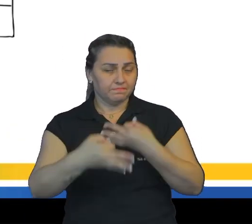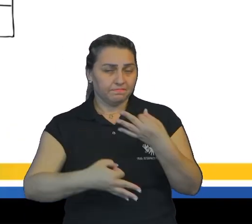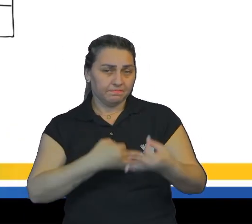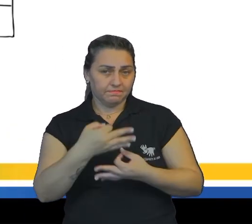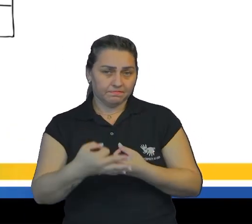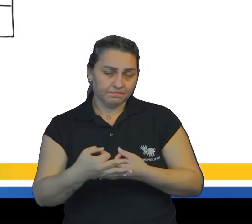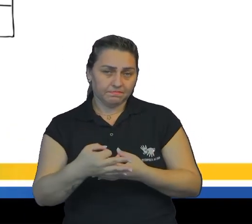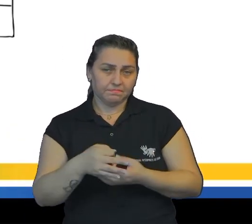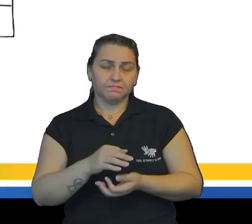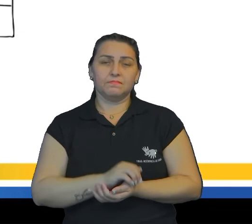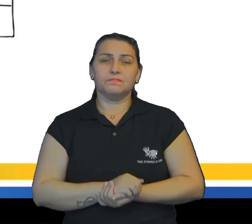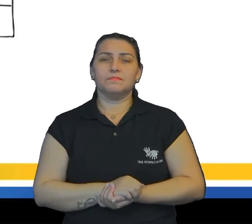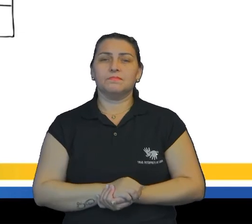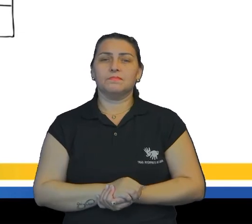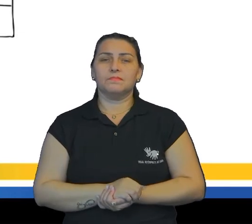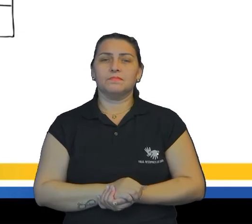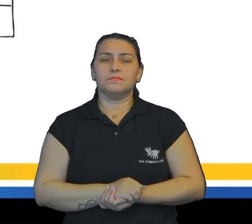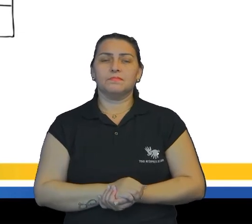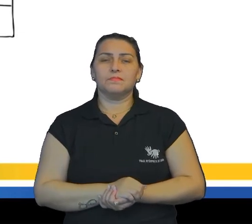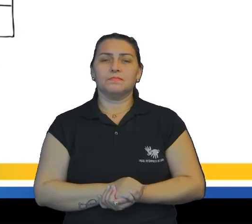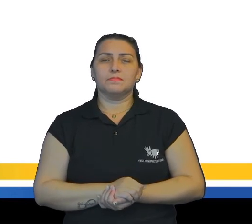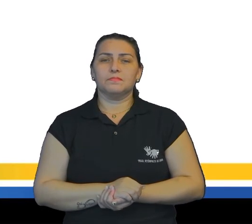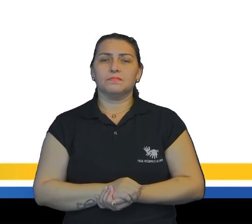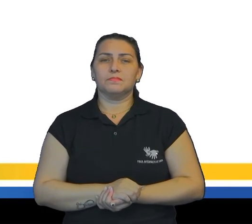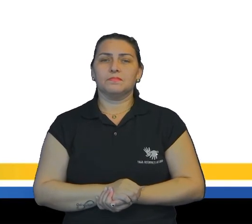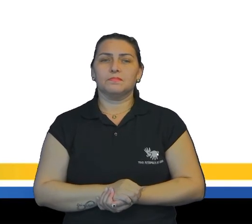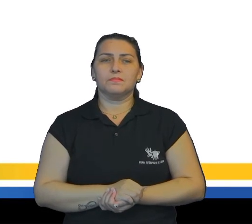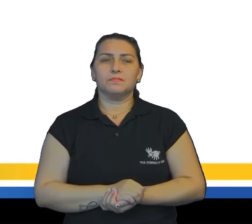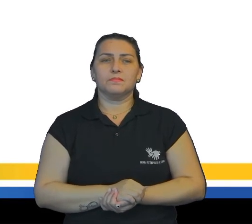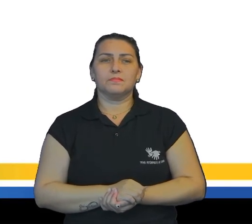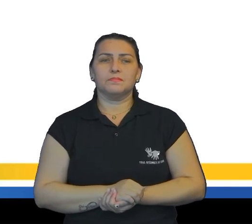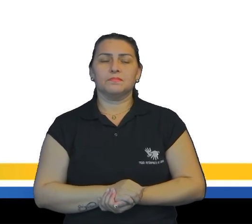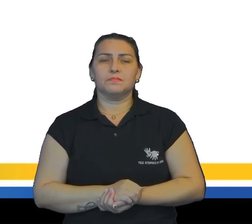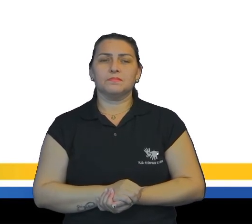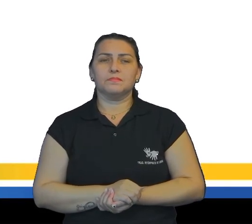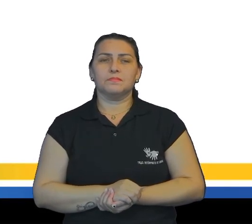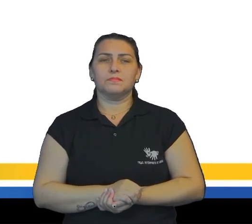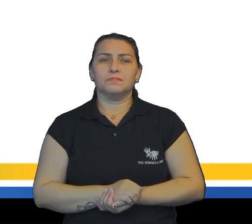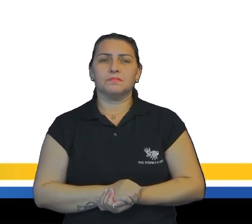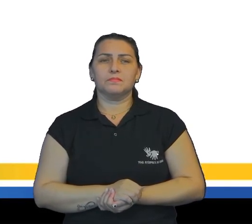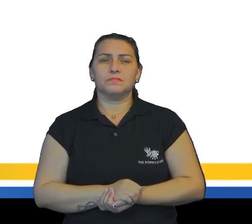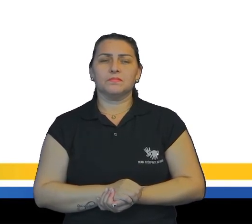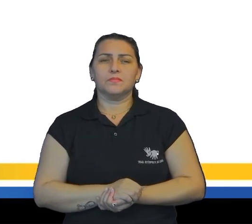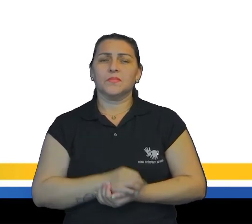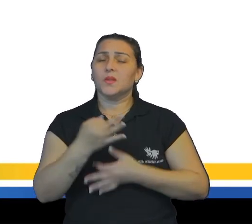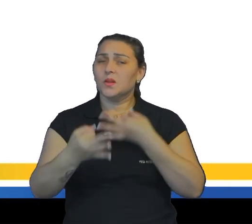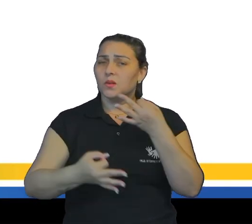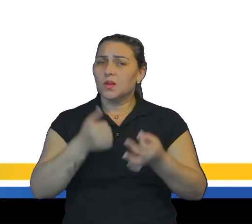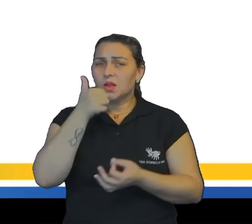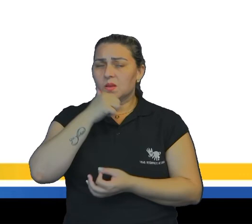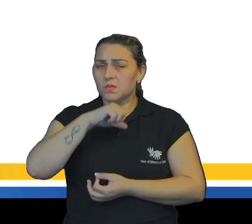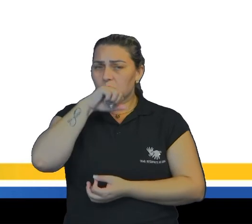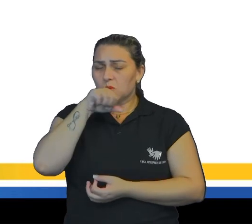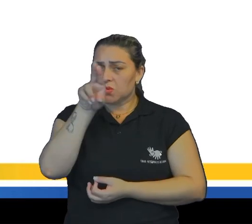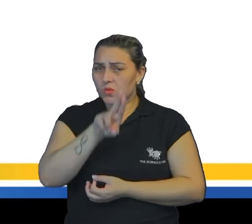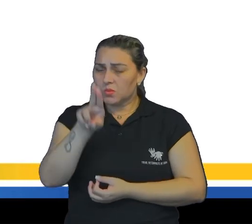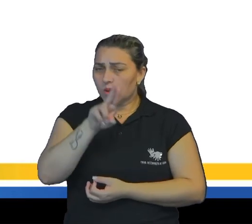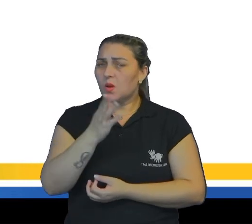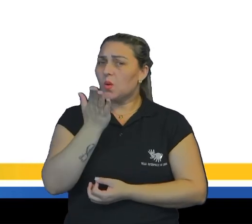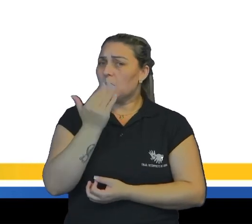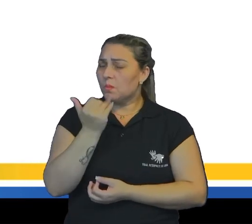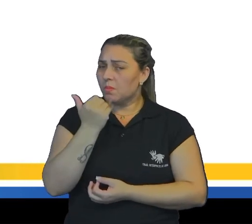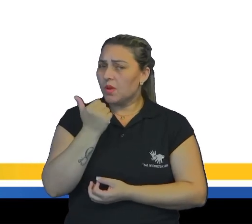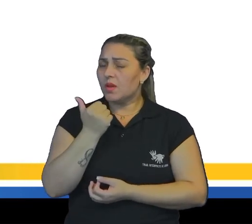Argumentou. E aí, em seguida, nós temos Que argumento a mãe usou para ele